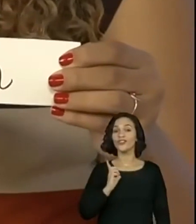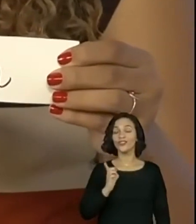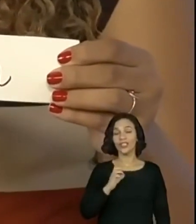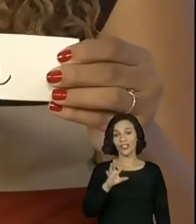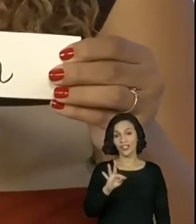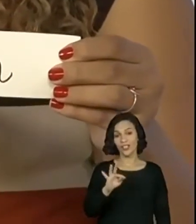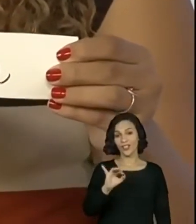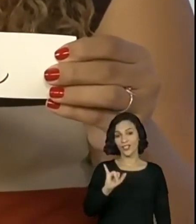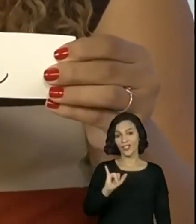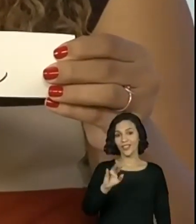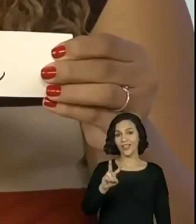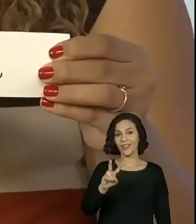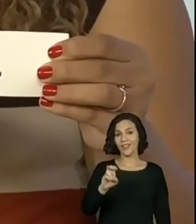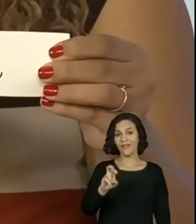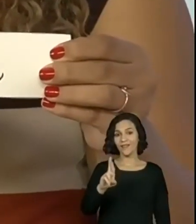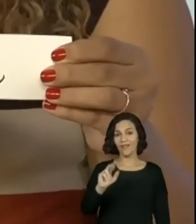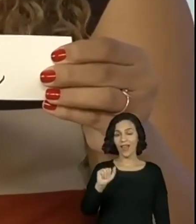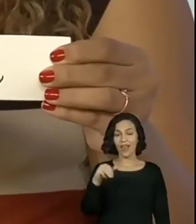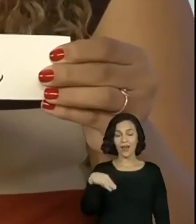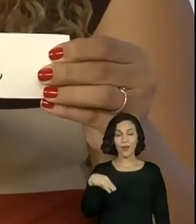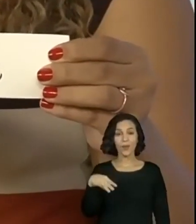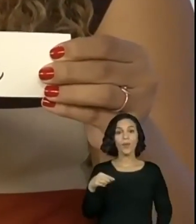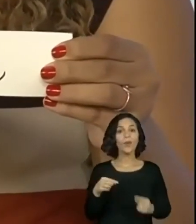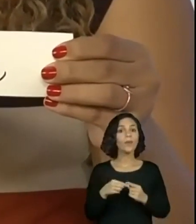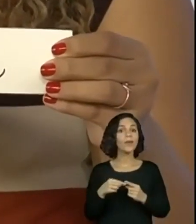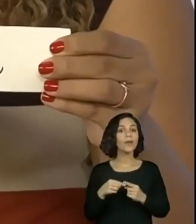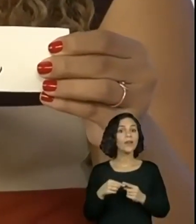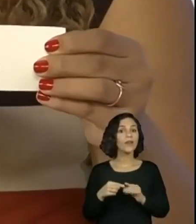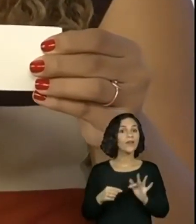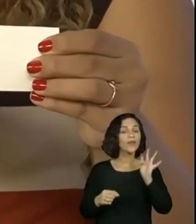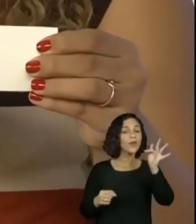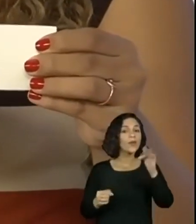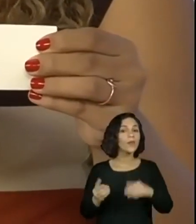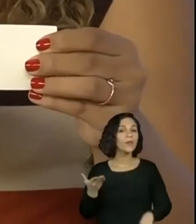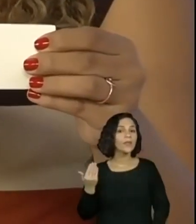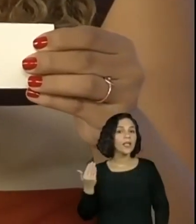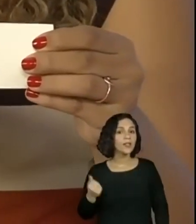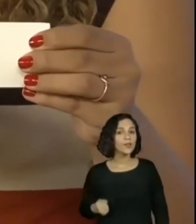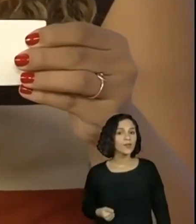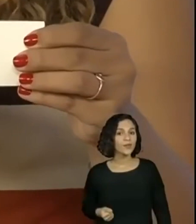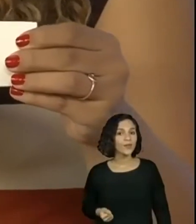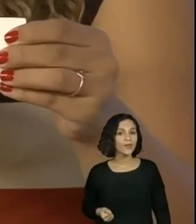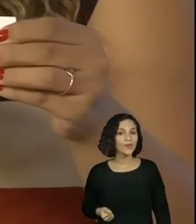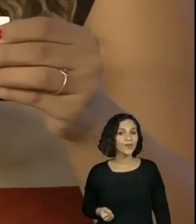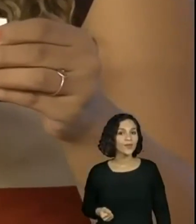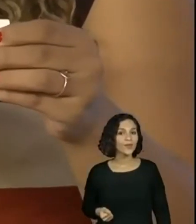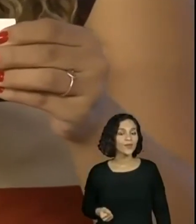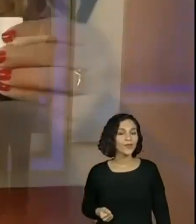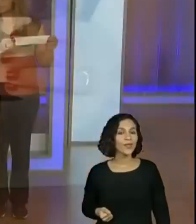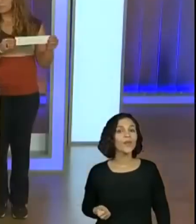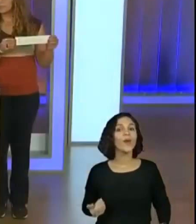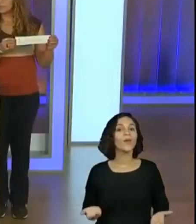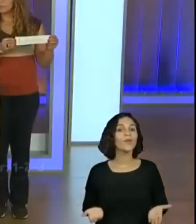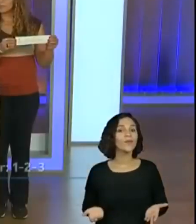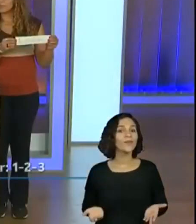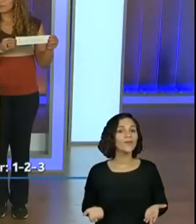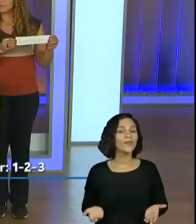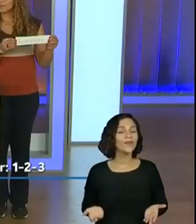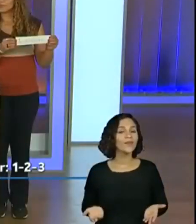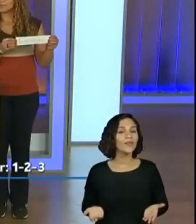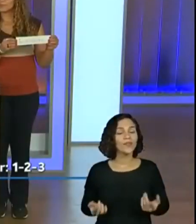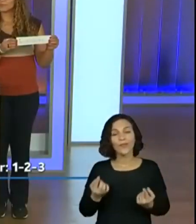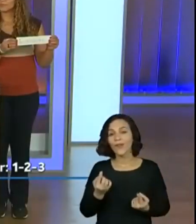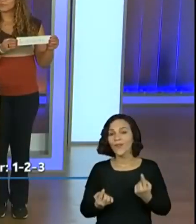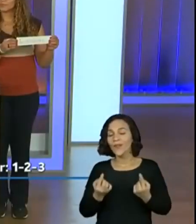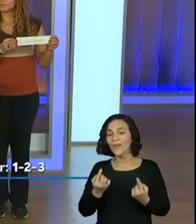Tiveram. E aí? Tiveram. Tiveram. Então. Como que fica?